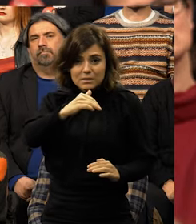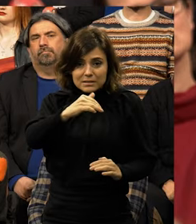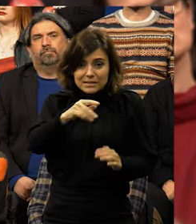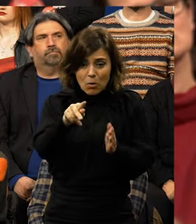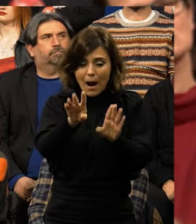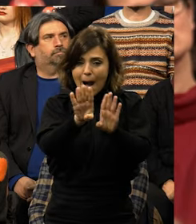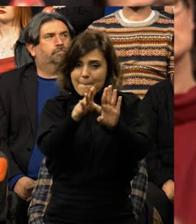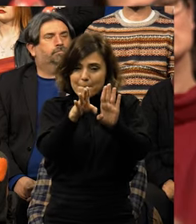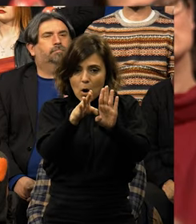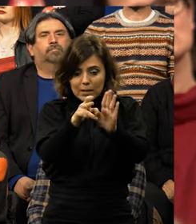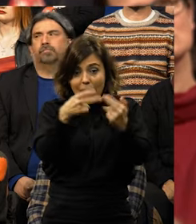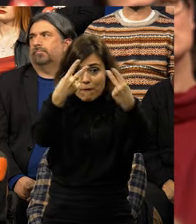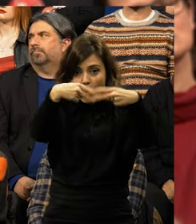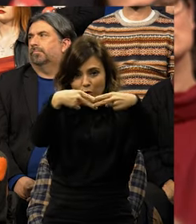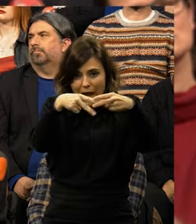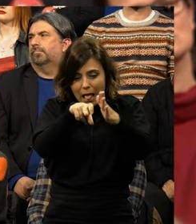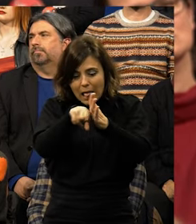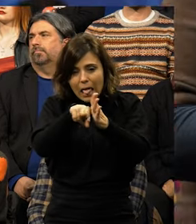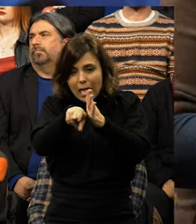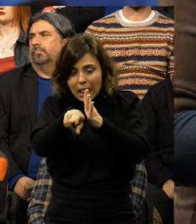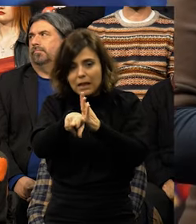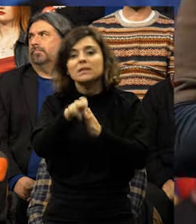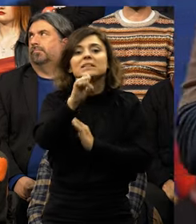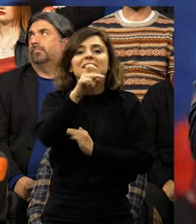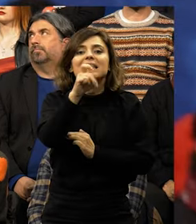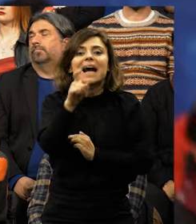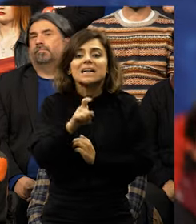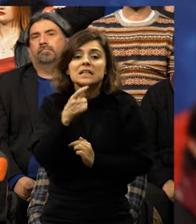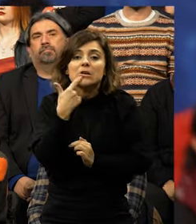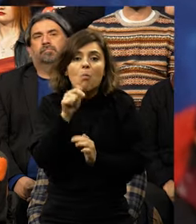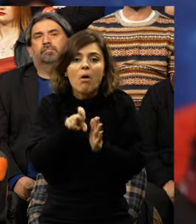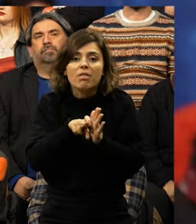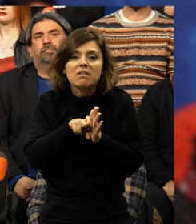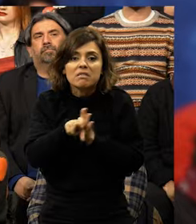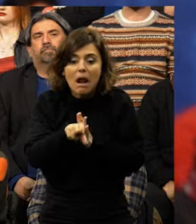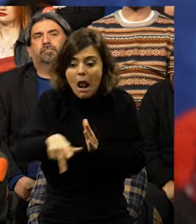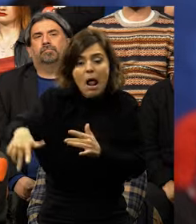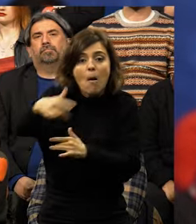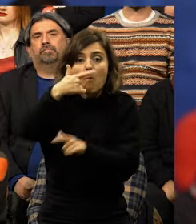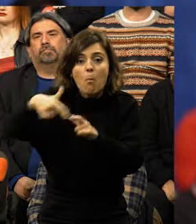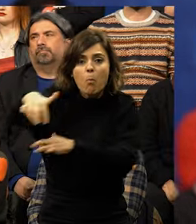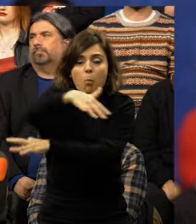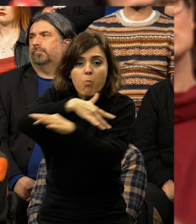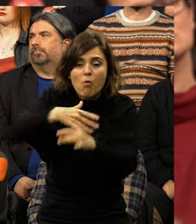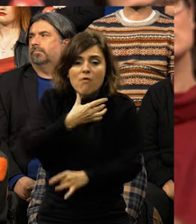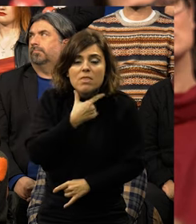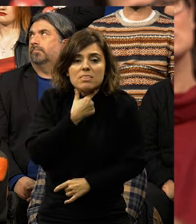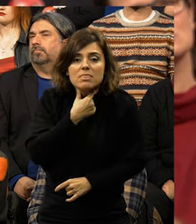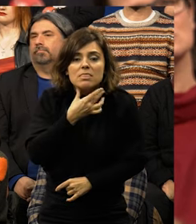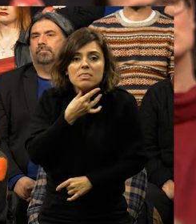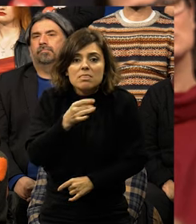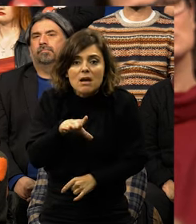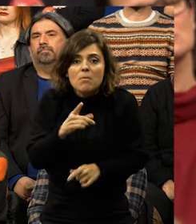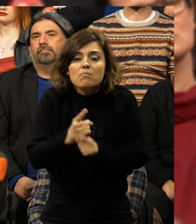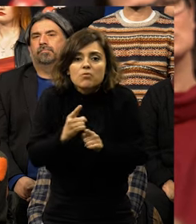estão à porta de Gaza e não podem entrar para dar de beber a um povo com sede porque Imaginem as paletes têm